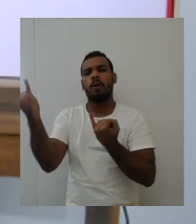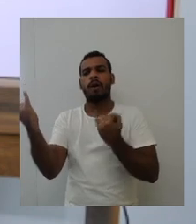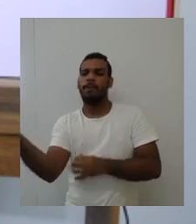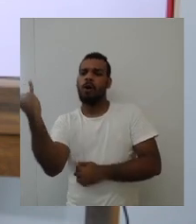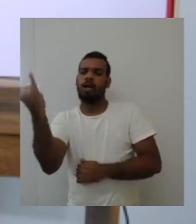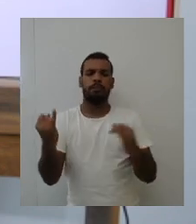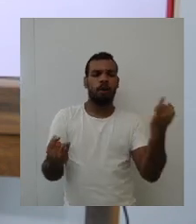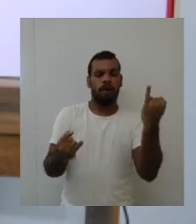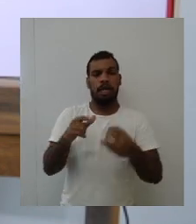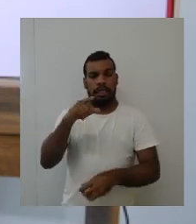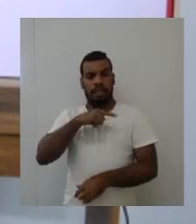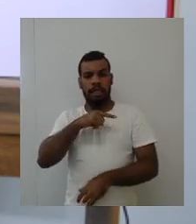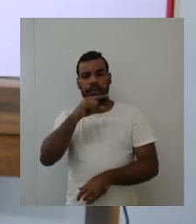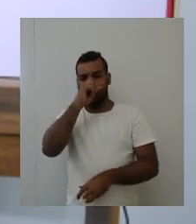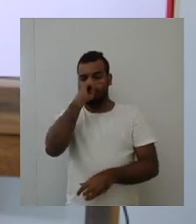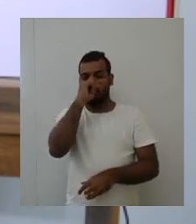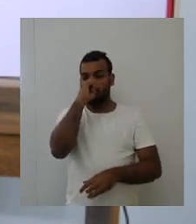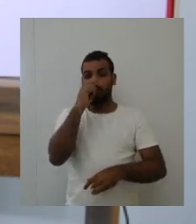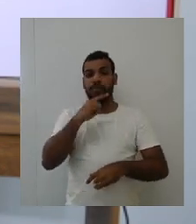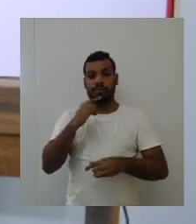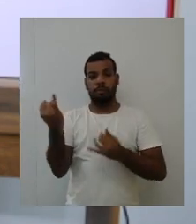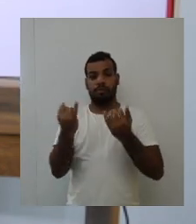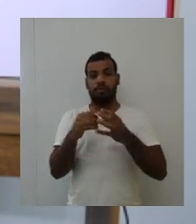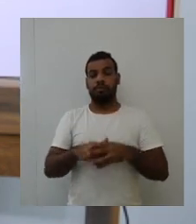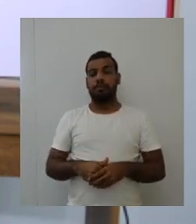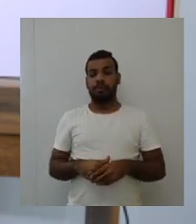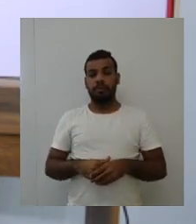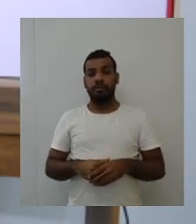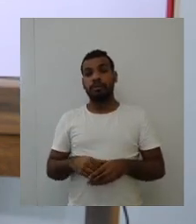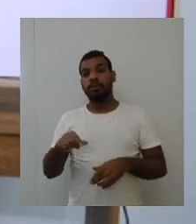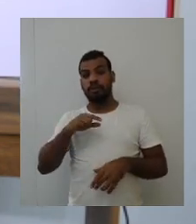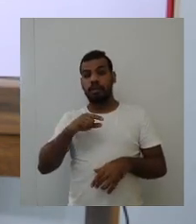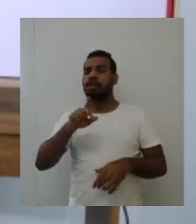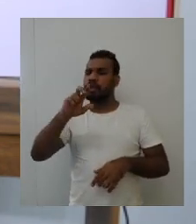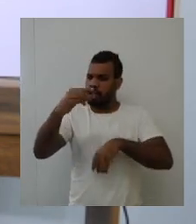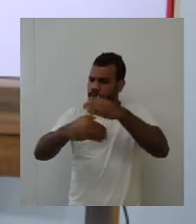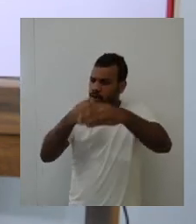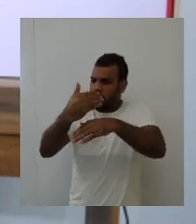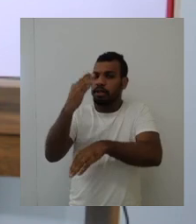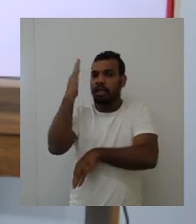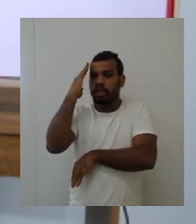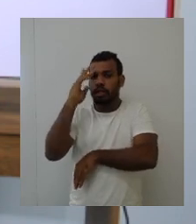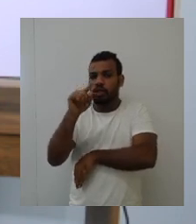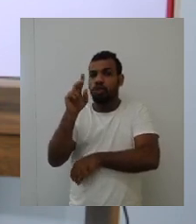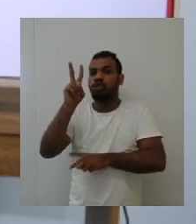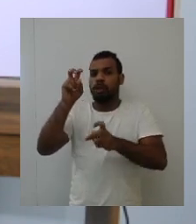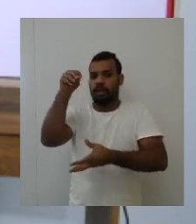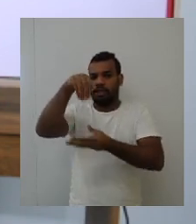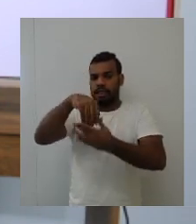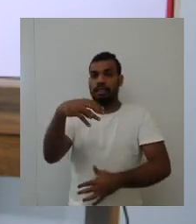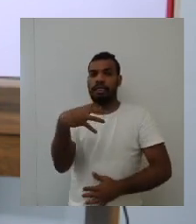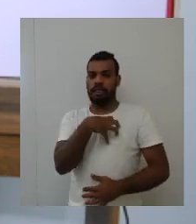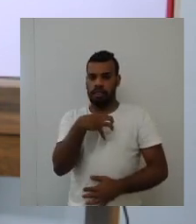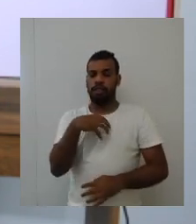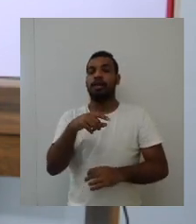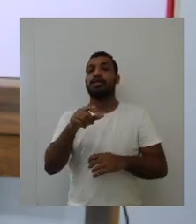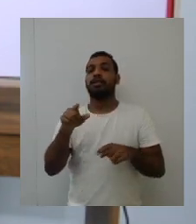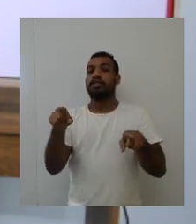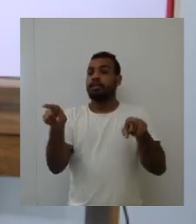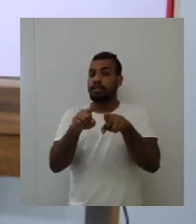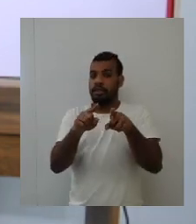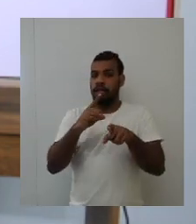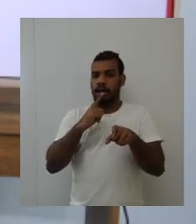aspectos importantes dos recursos coesivos, certo? Outra a gente vai entender depois porque está relacionado a sentido. Mas a primeira coisa é essa